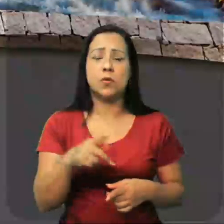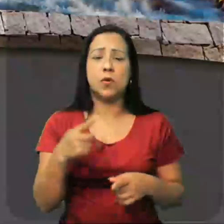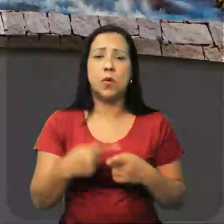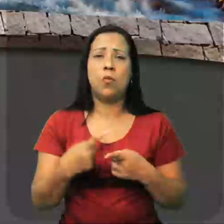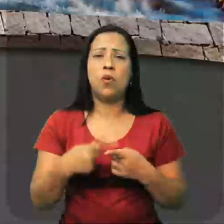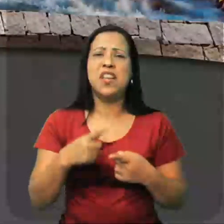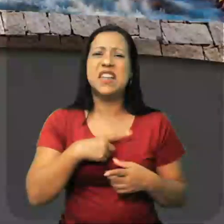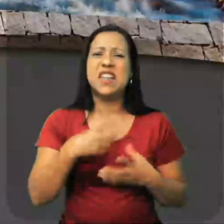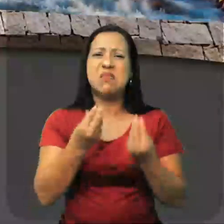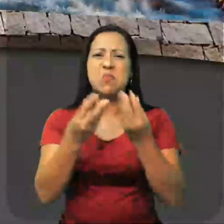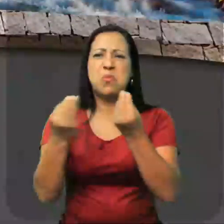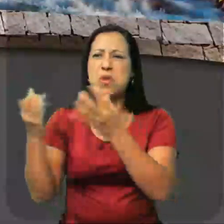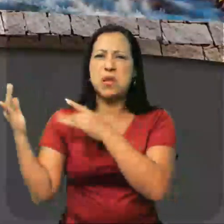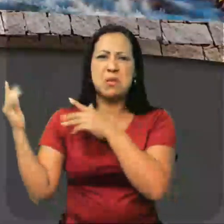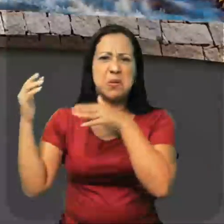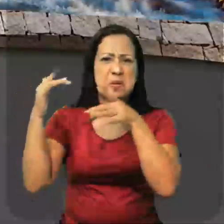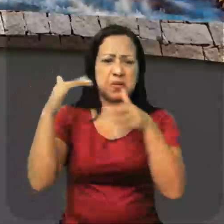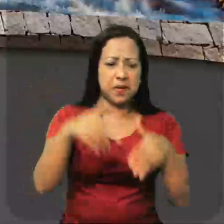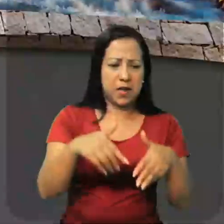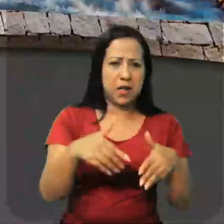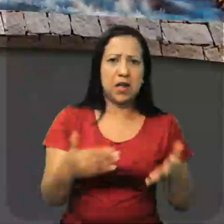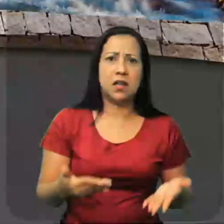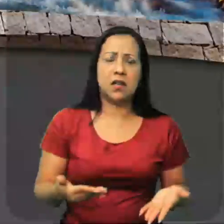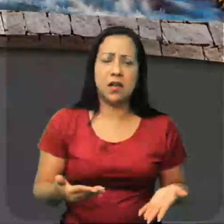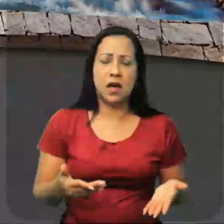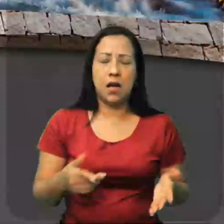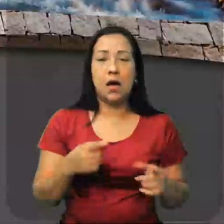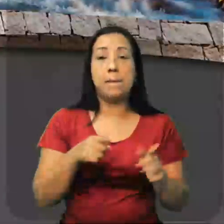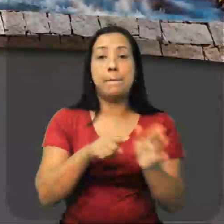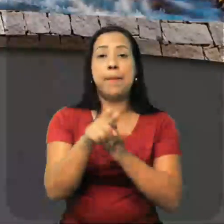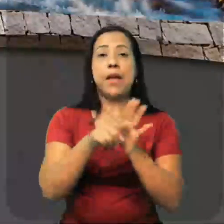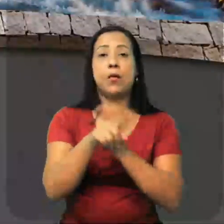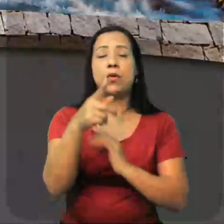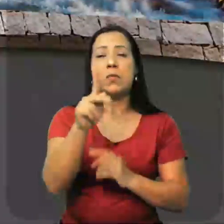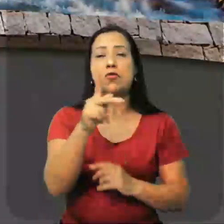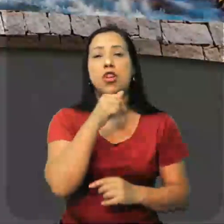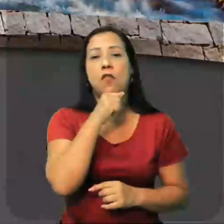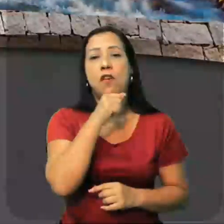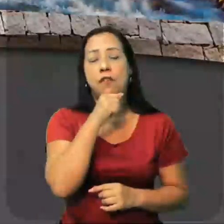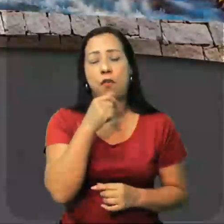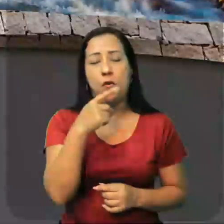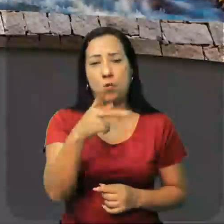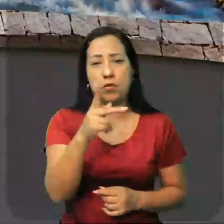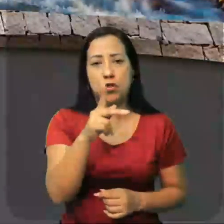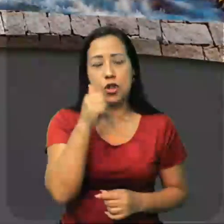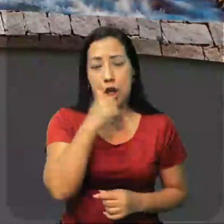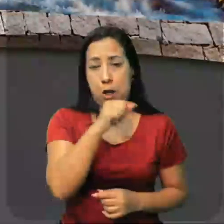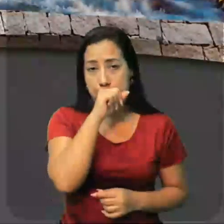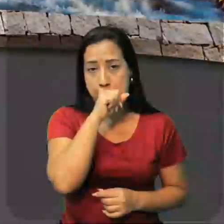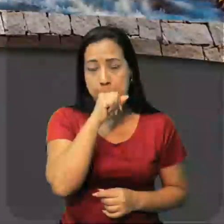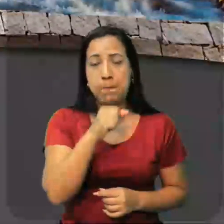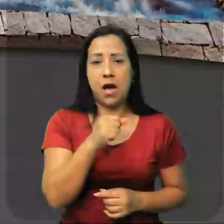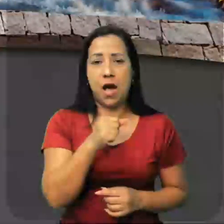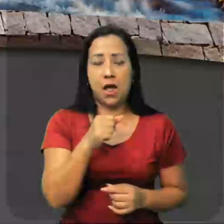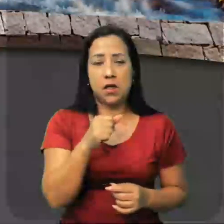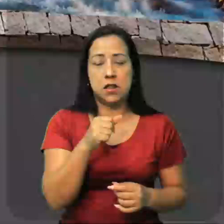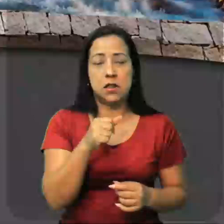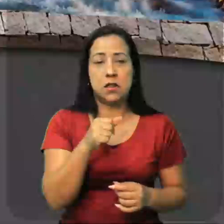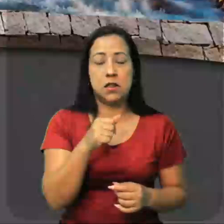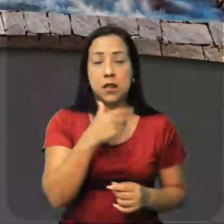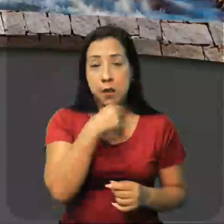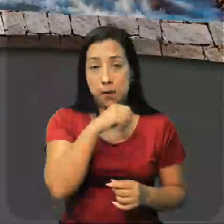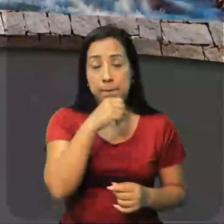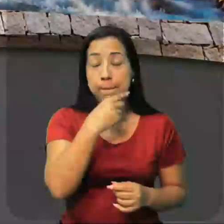avô. Pergunta para o seu pai. O governo incentivou ele vir para cá. Portanto, foi uma migração